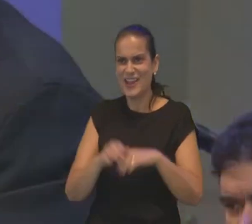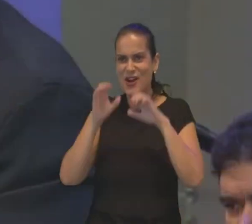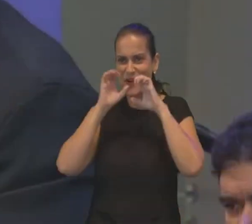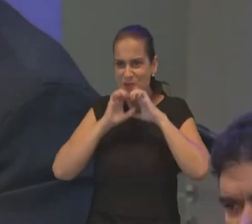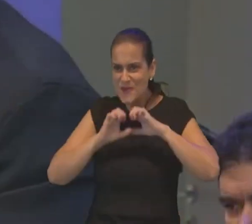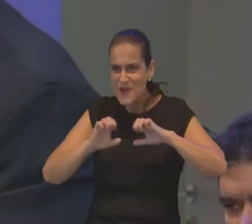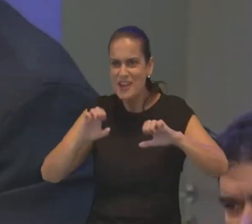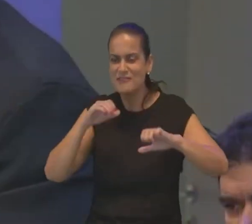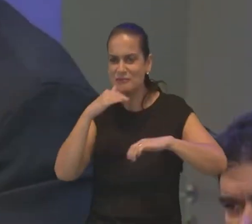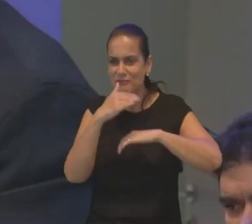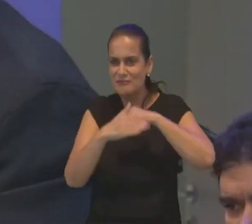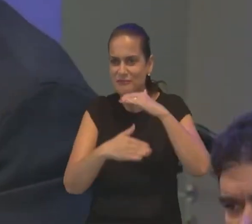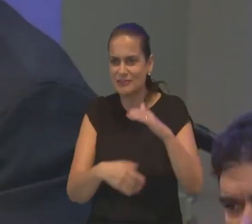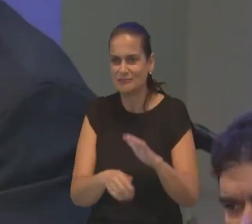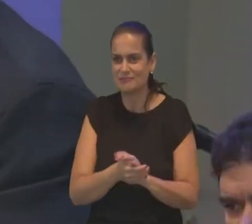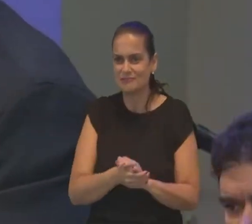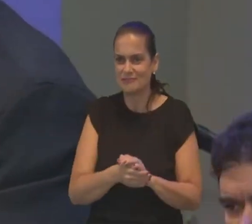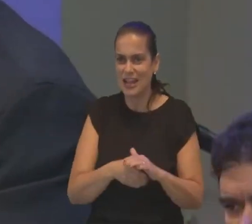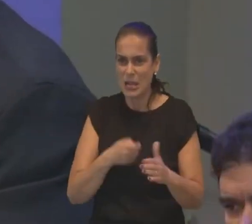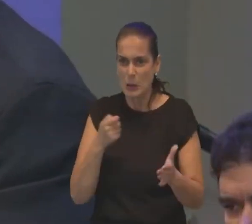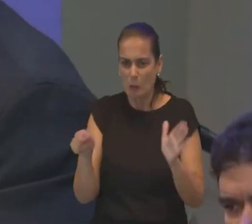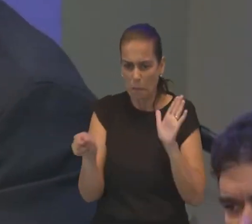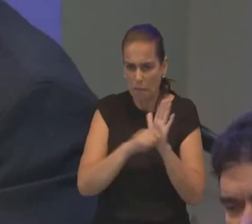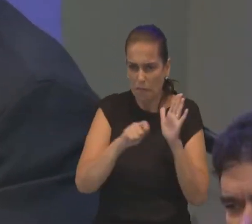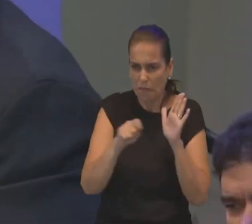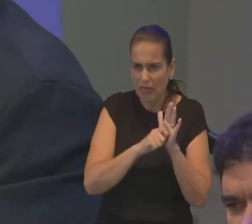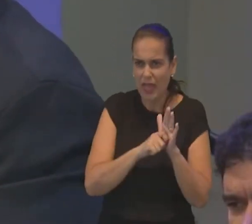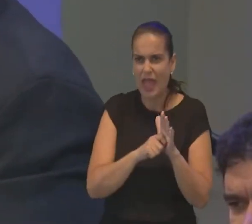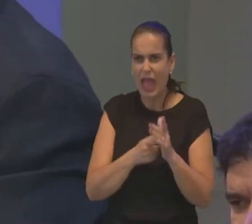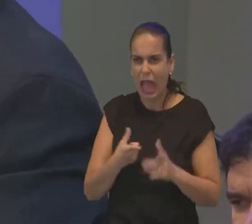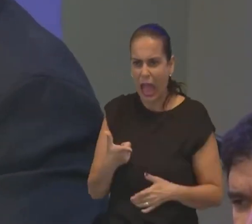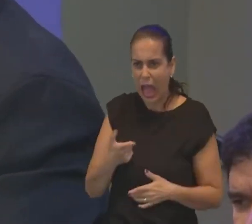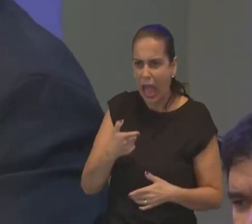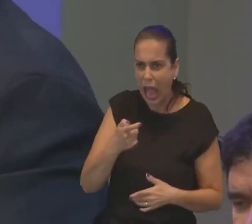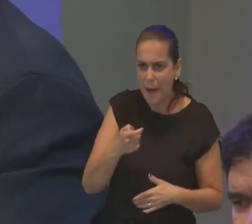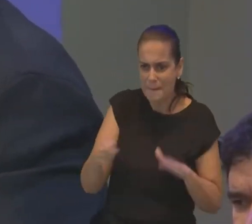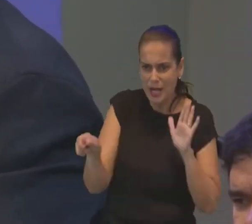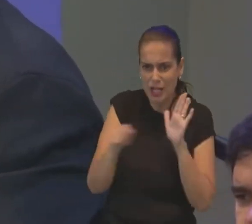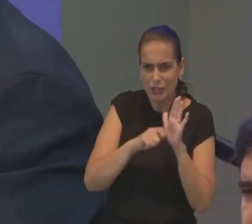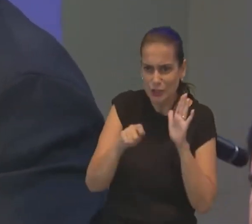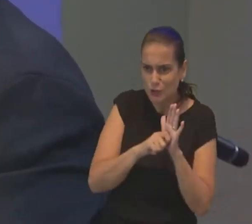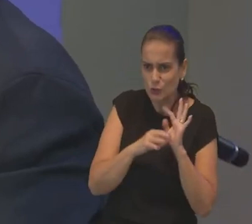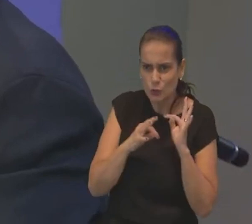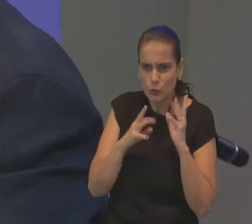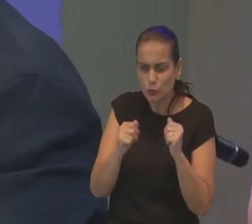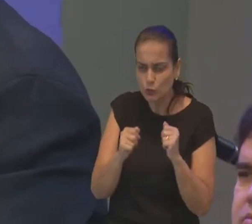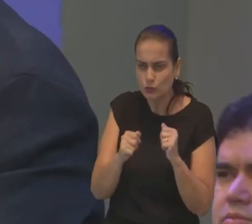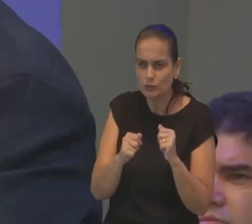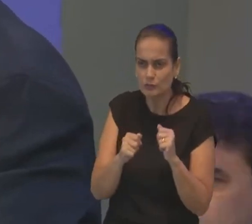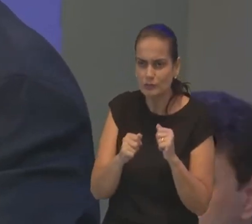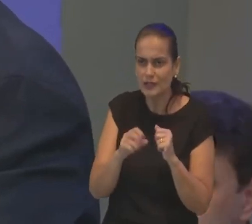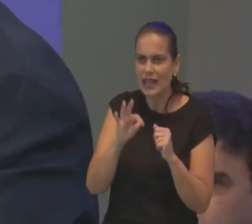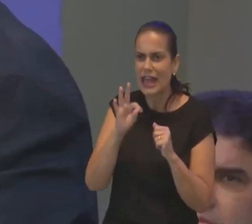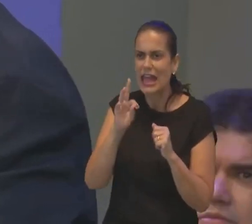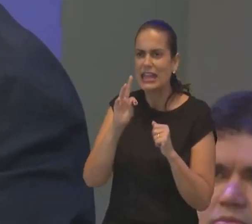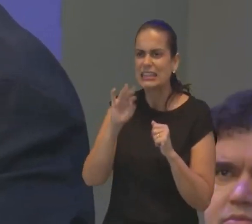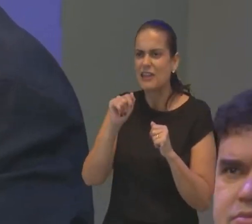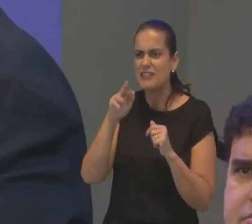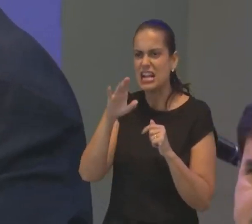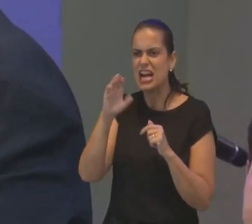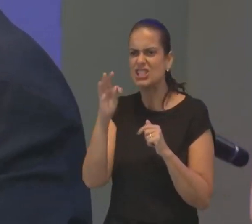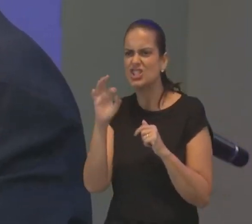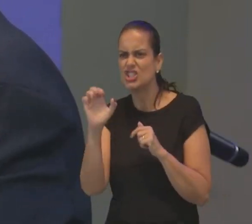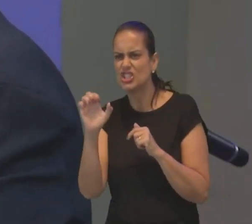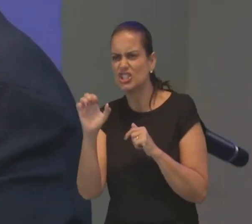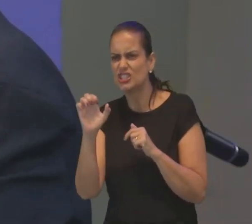maior traficante de armas e drogas do estado de Rondônia entregou a vida a Jesus, ouvindo o Evangelho pela boca